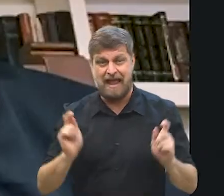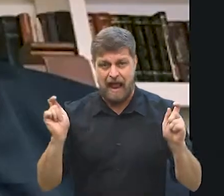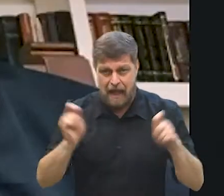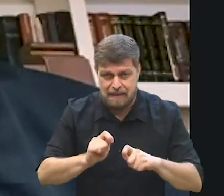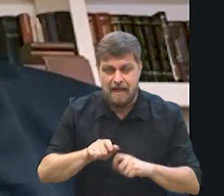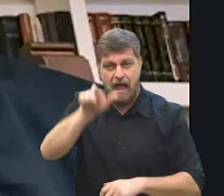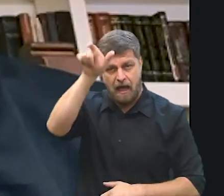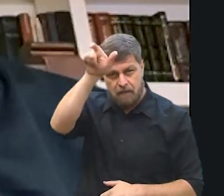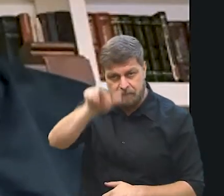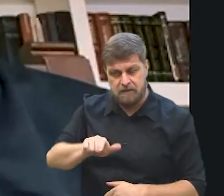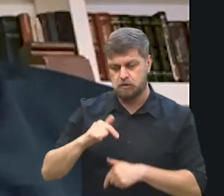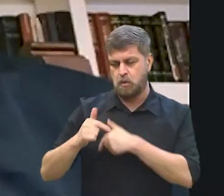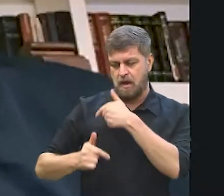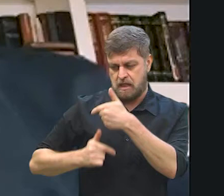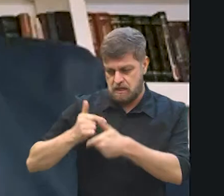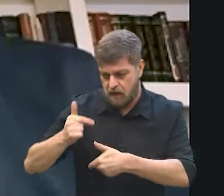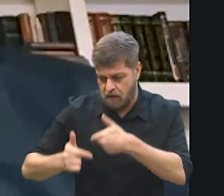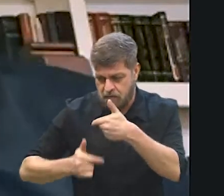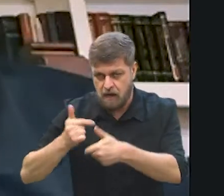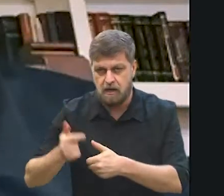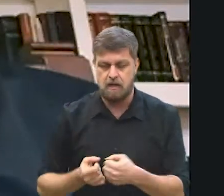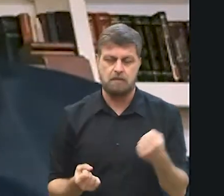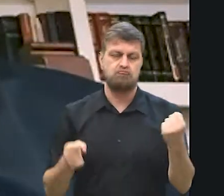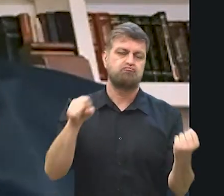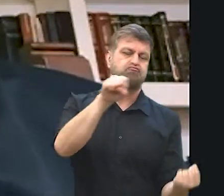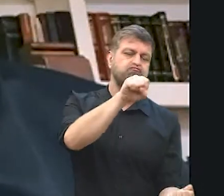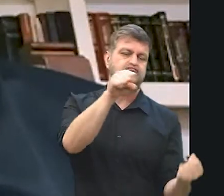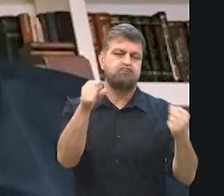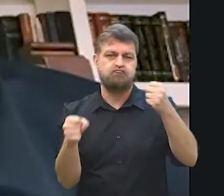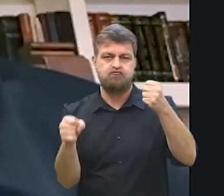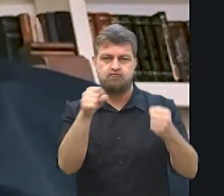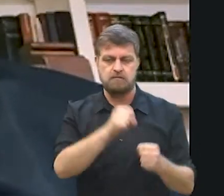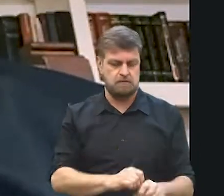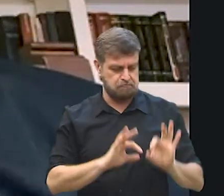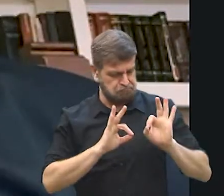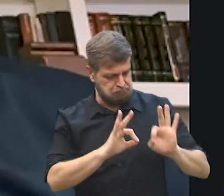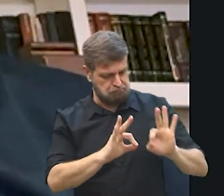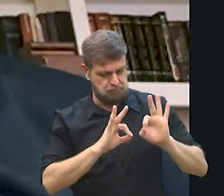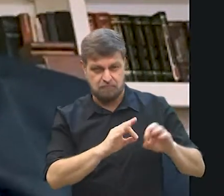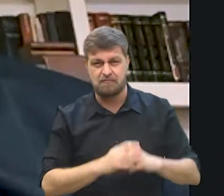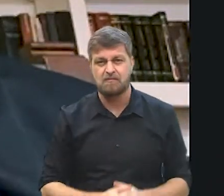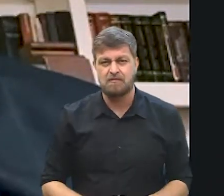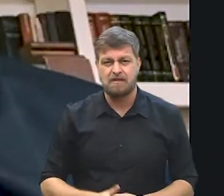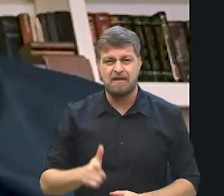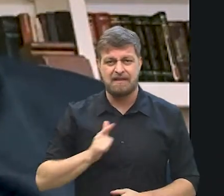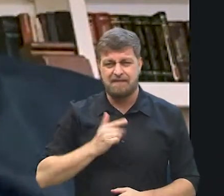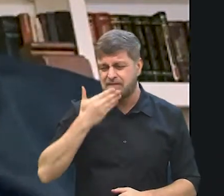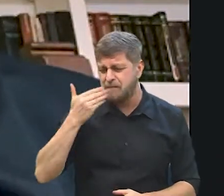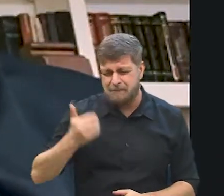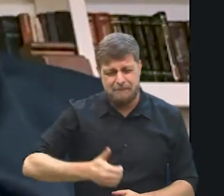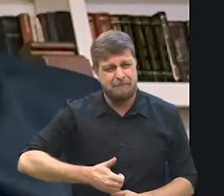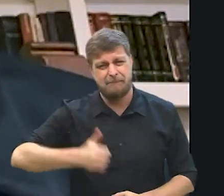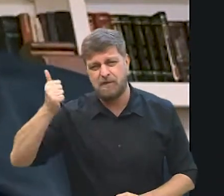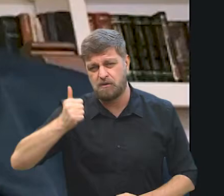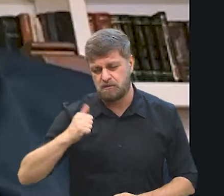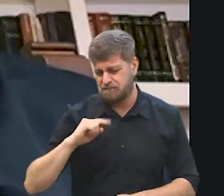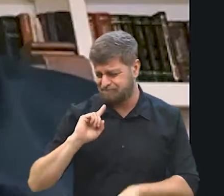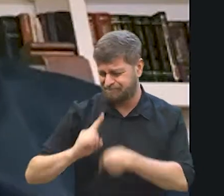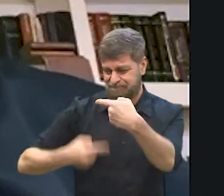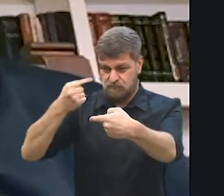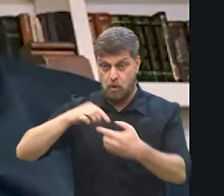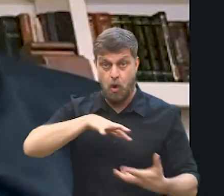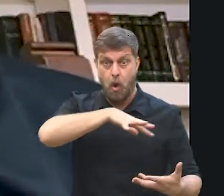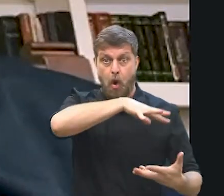que a pessoa possa trabalhar, possa dirigir, os carros são bons. Houve uma melhora muito grande no